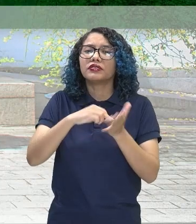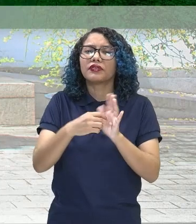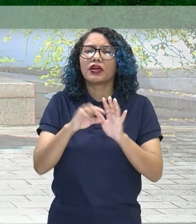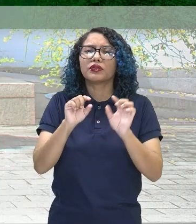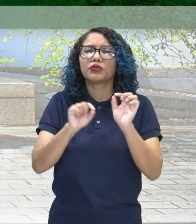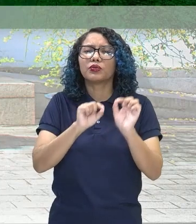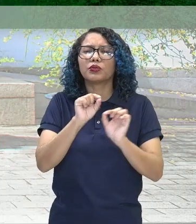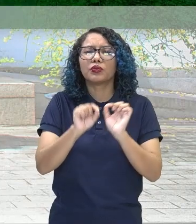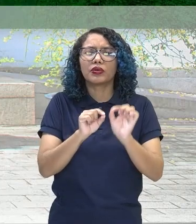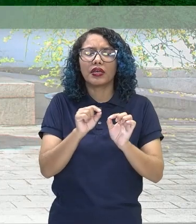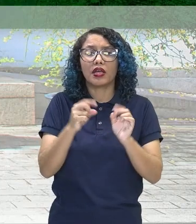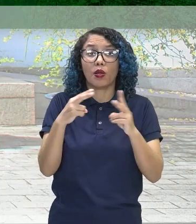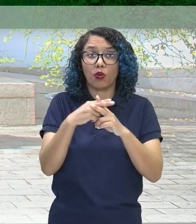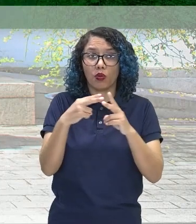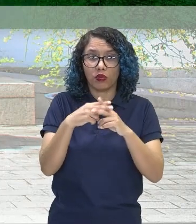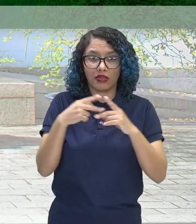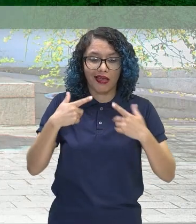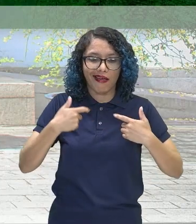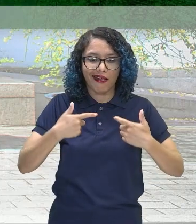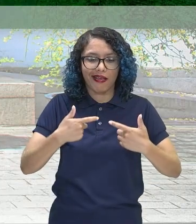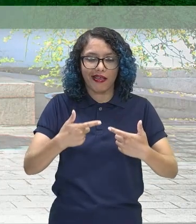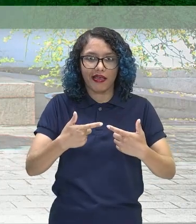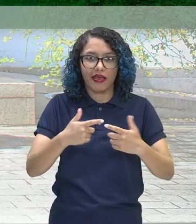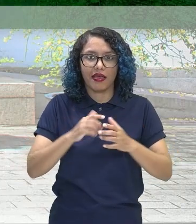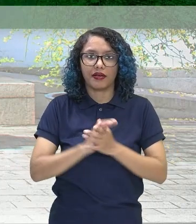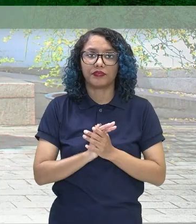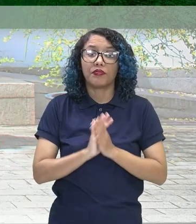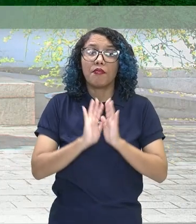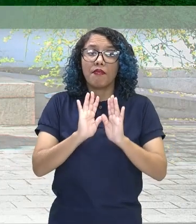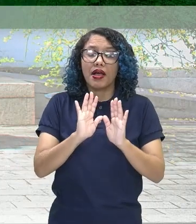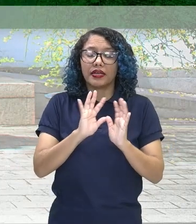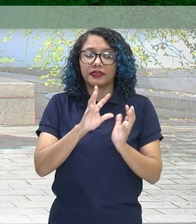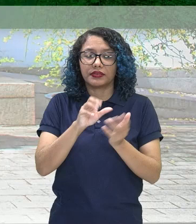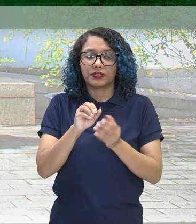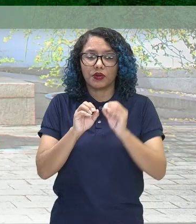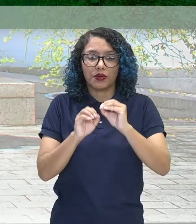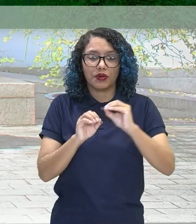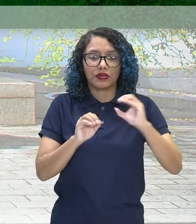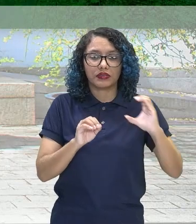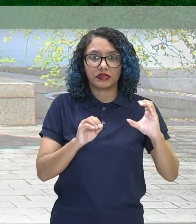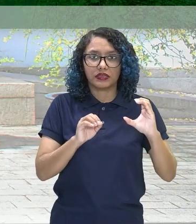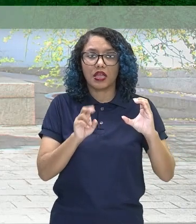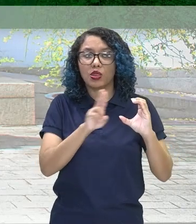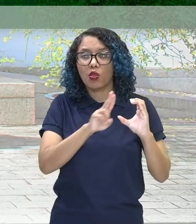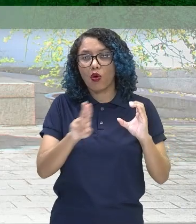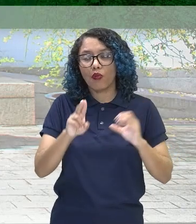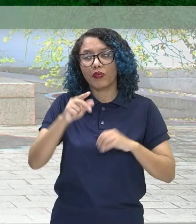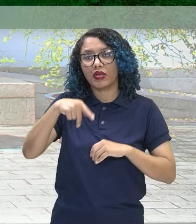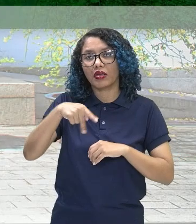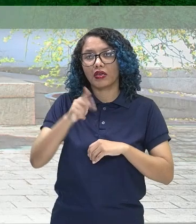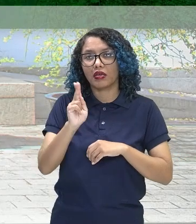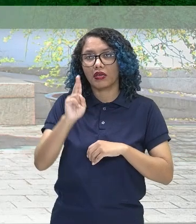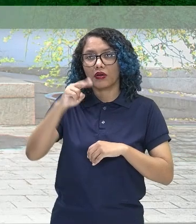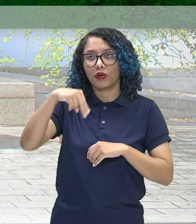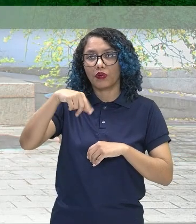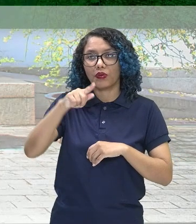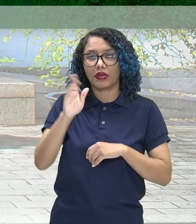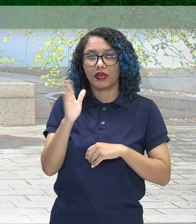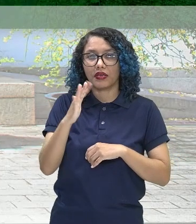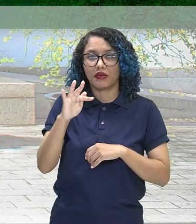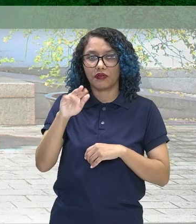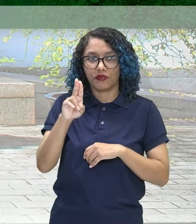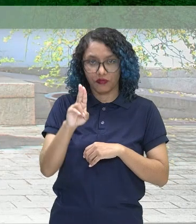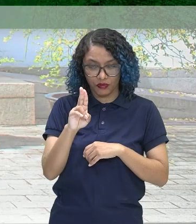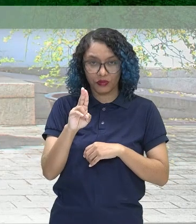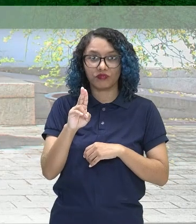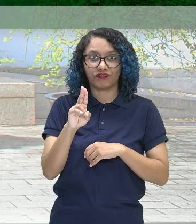guerra. Já aqui, para o Ocidente, ele é conhecido como Kung Fu. Bem interessante, né? Bom,